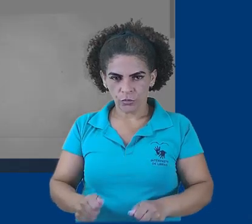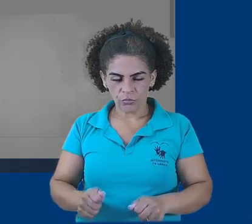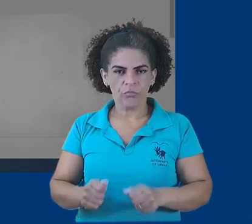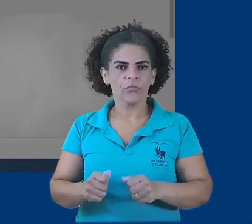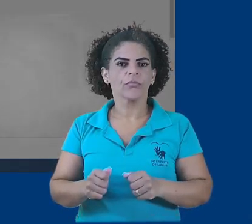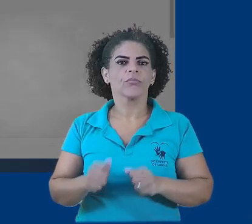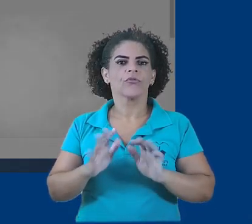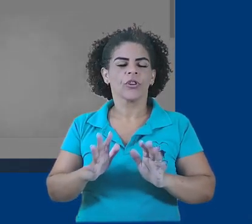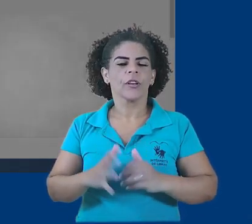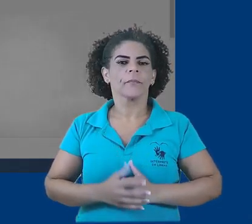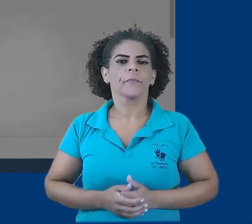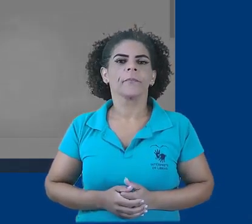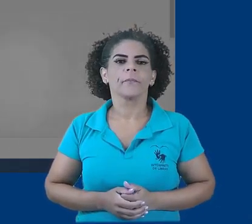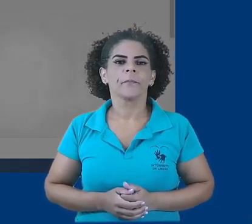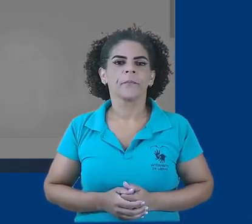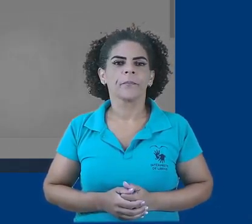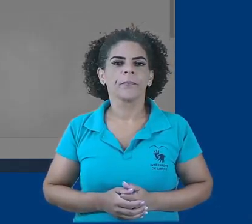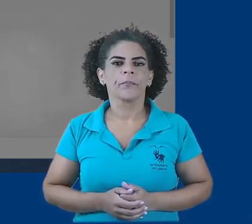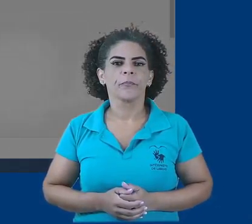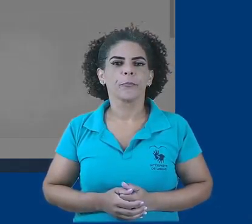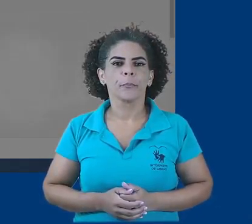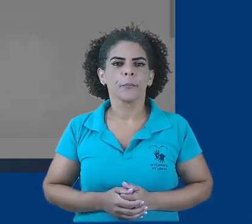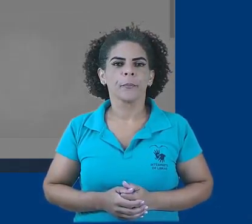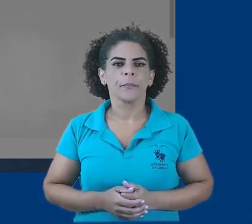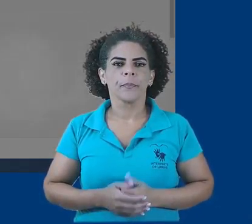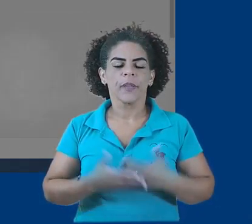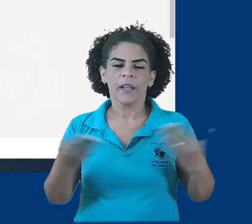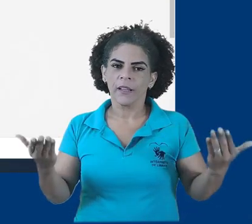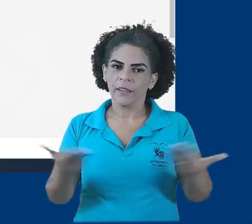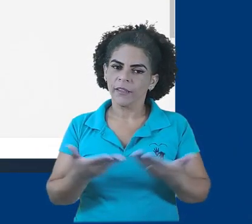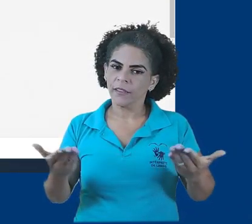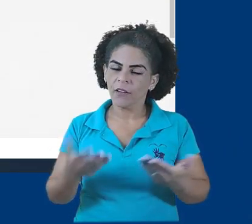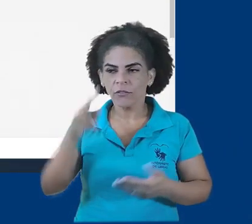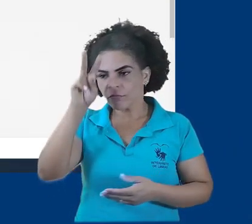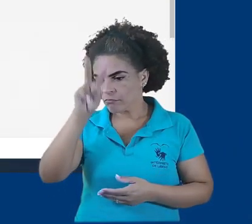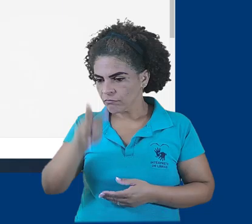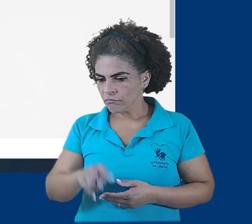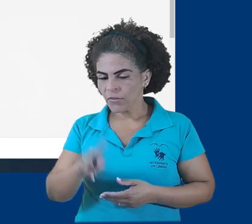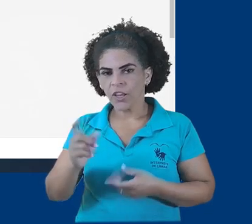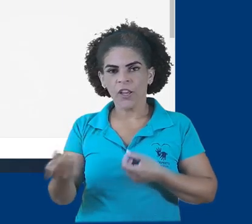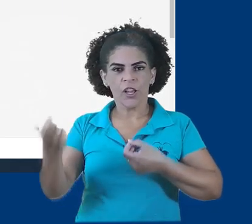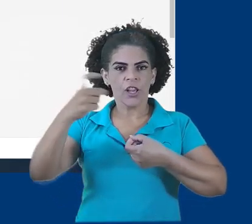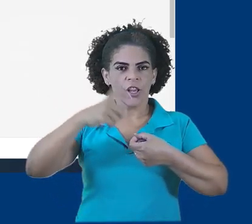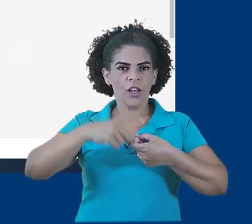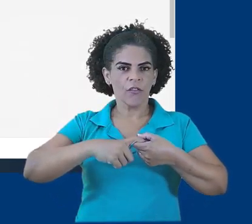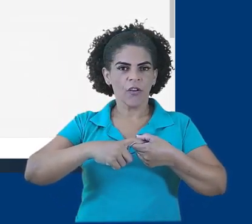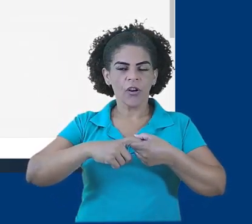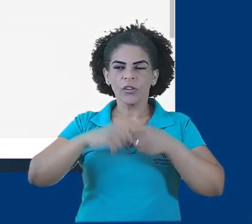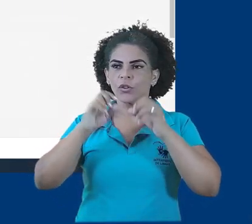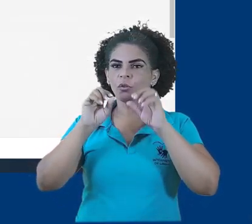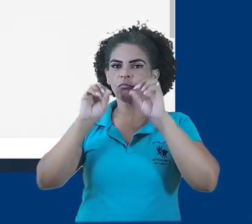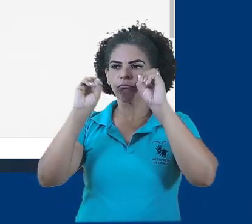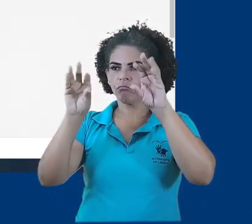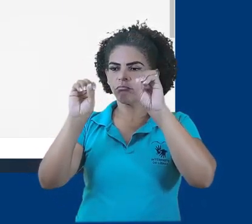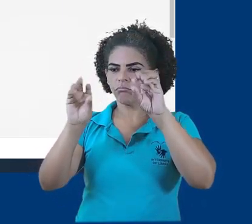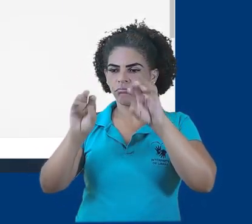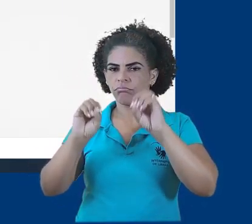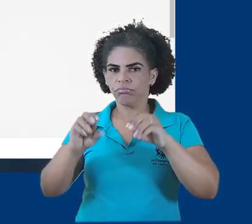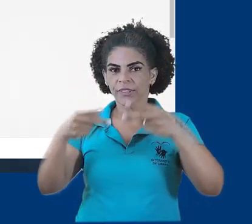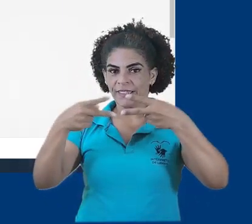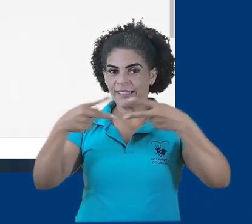mudanças foram salvos e retorno